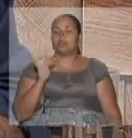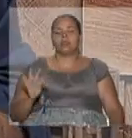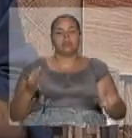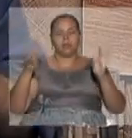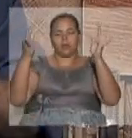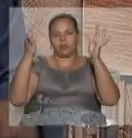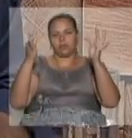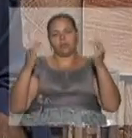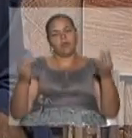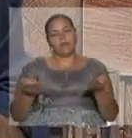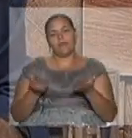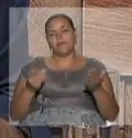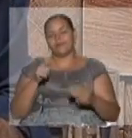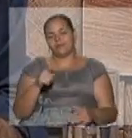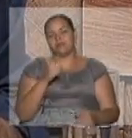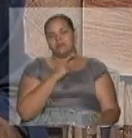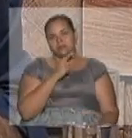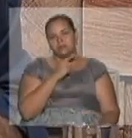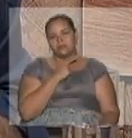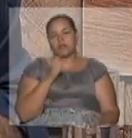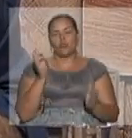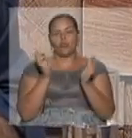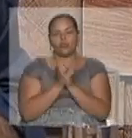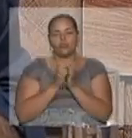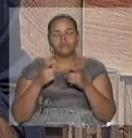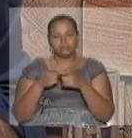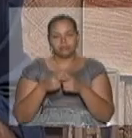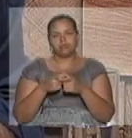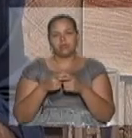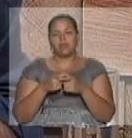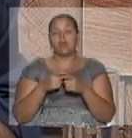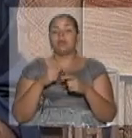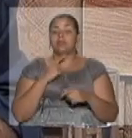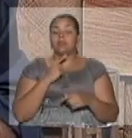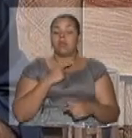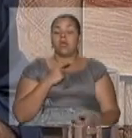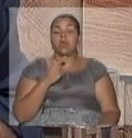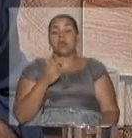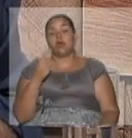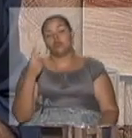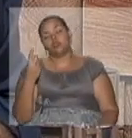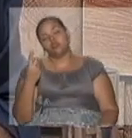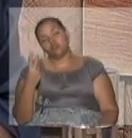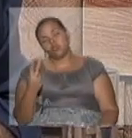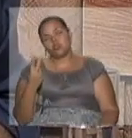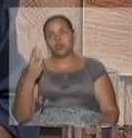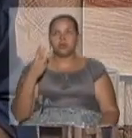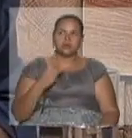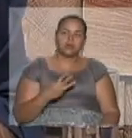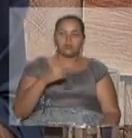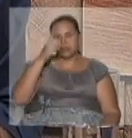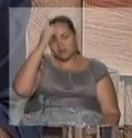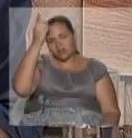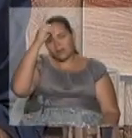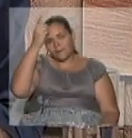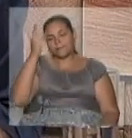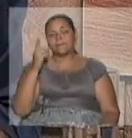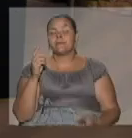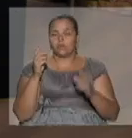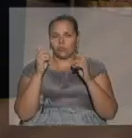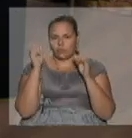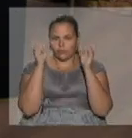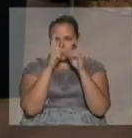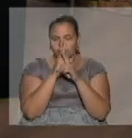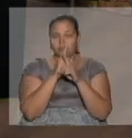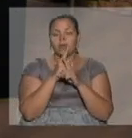verdade. Agora, você ter um grupo pequeno e ter 2 ou 3 ideias que sustentem aquilo é complicado.